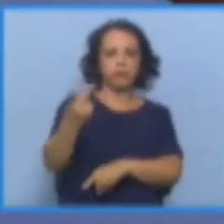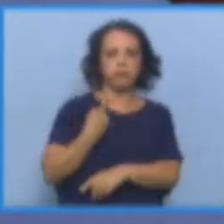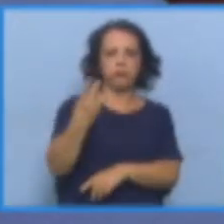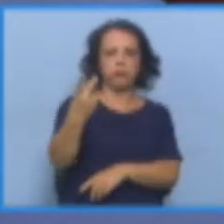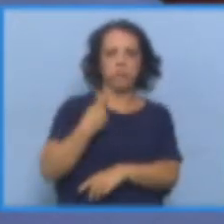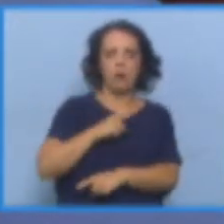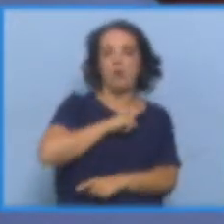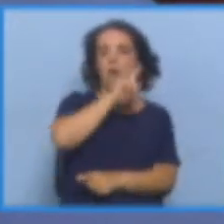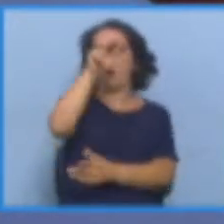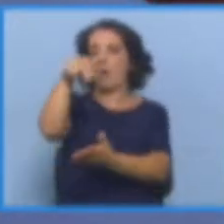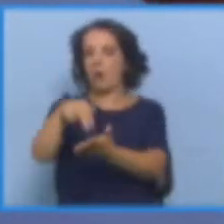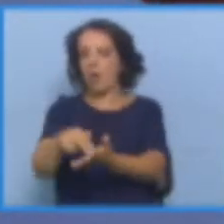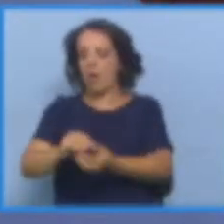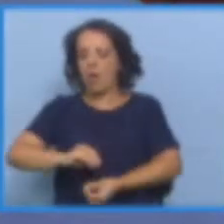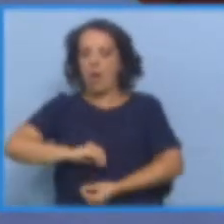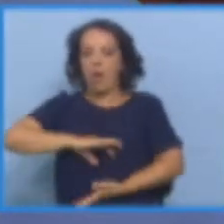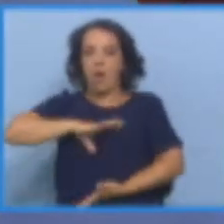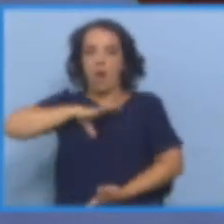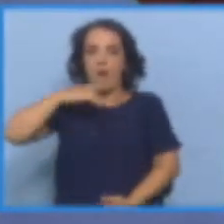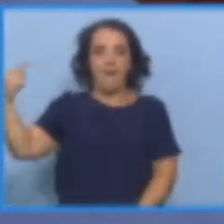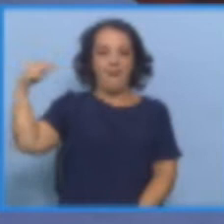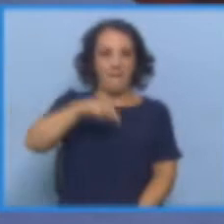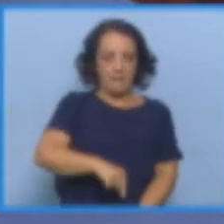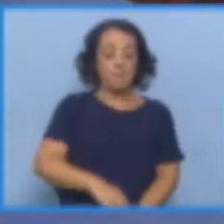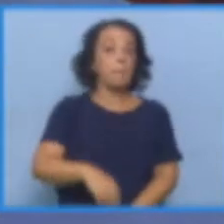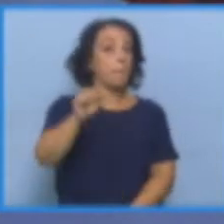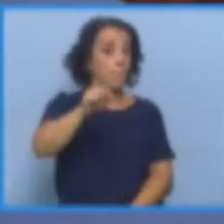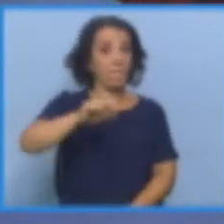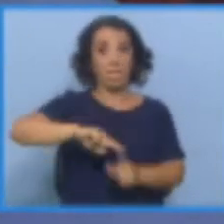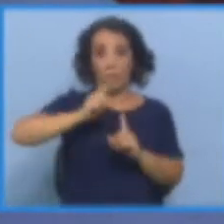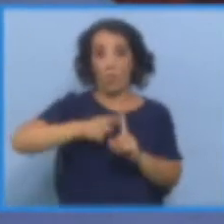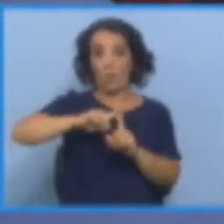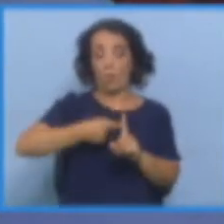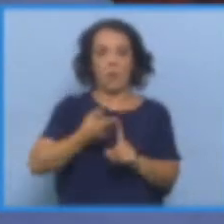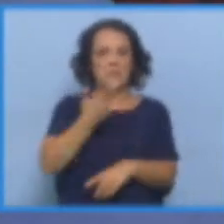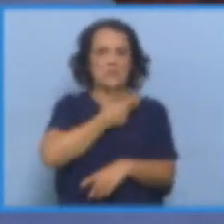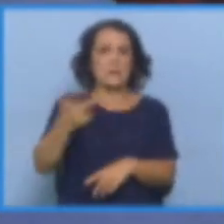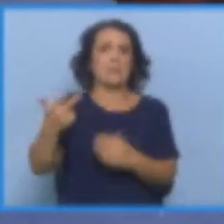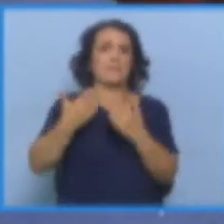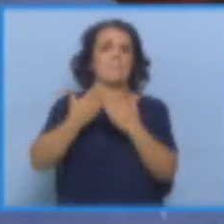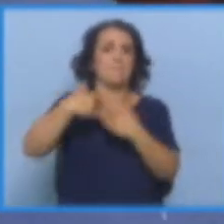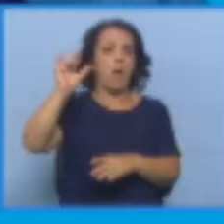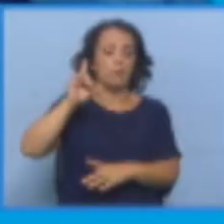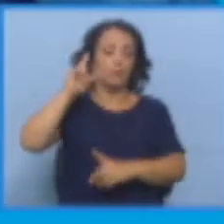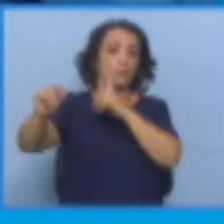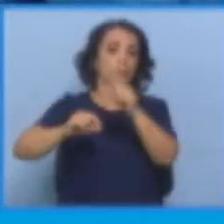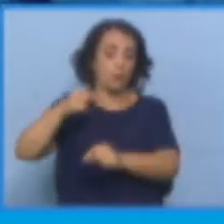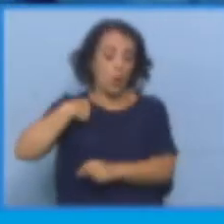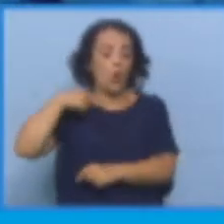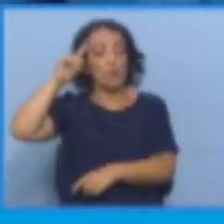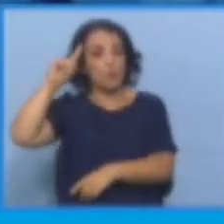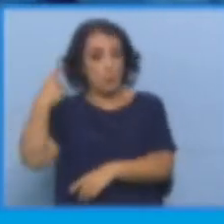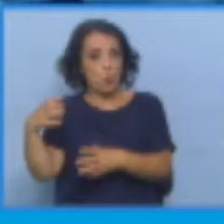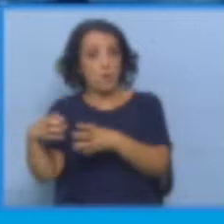regressando depois destas experiências muito enriquecidos. Sim, todos os anos partem centenas que nós tenhamos conhecimento, porque se